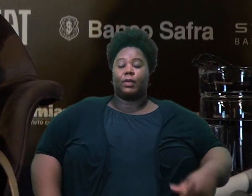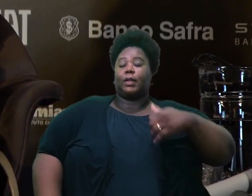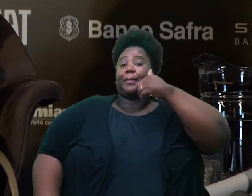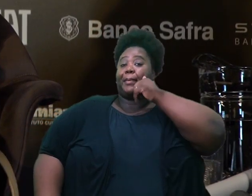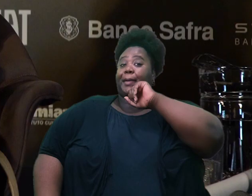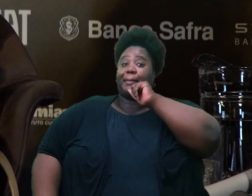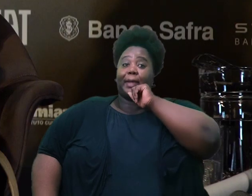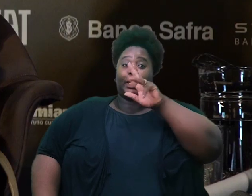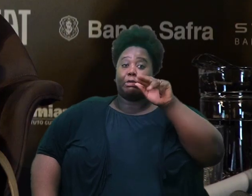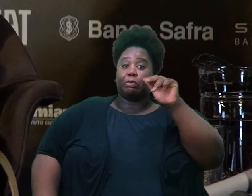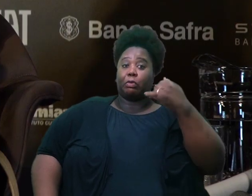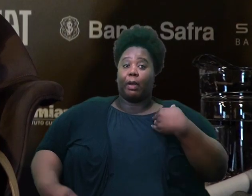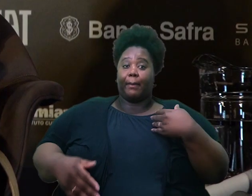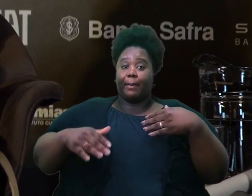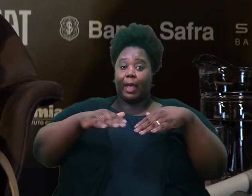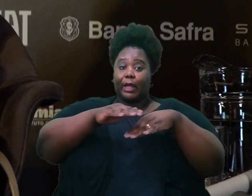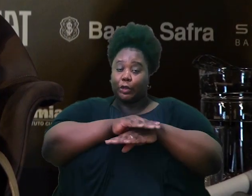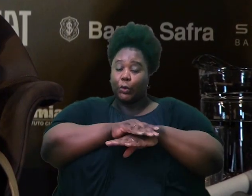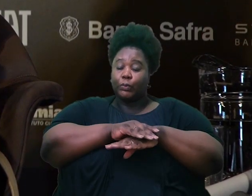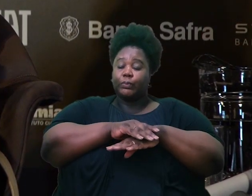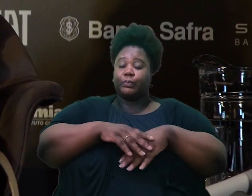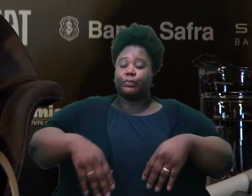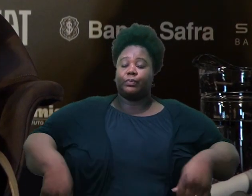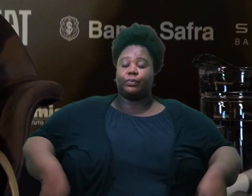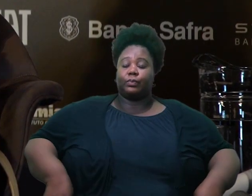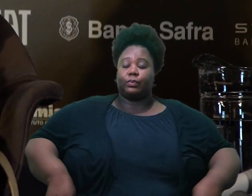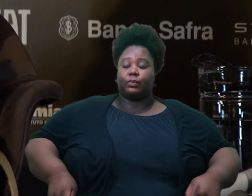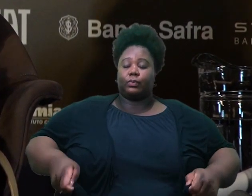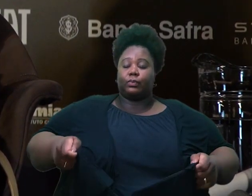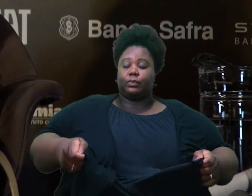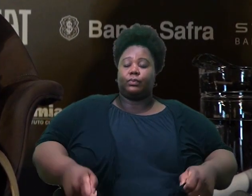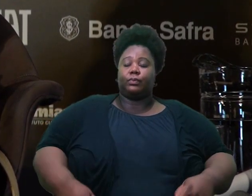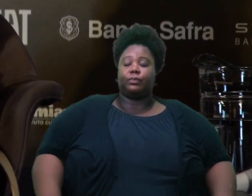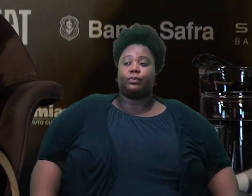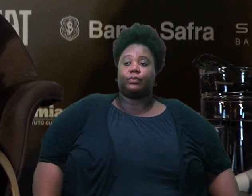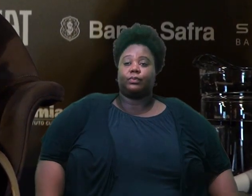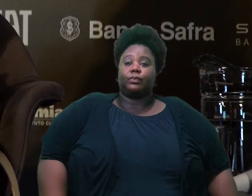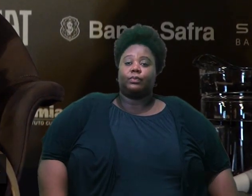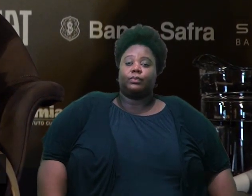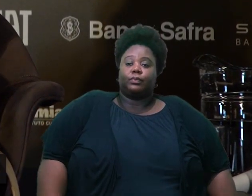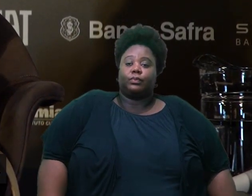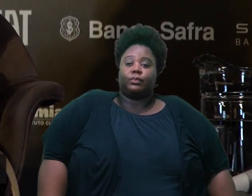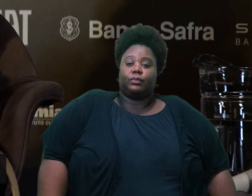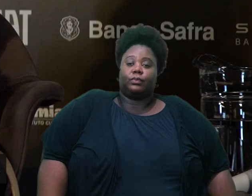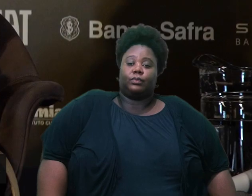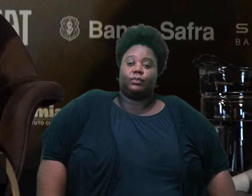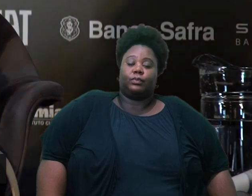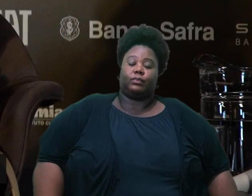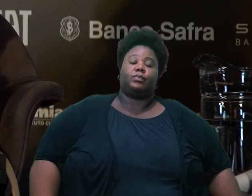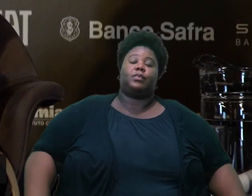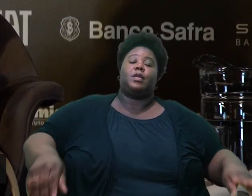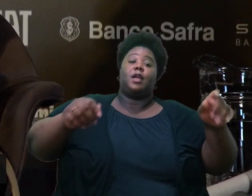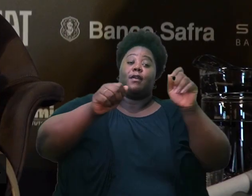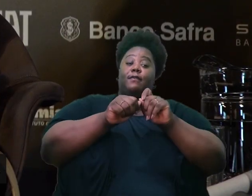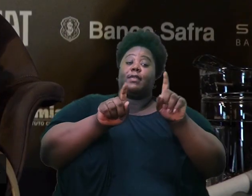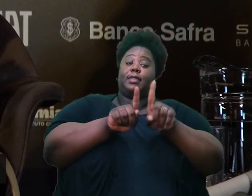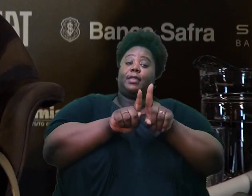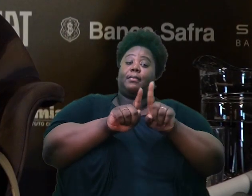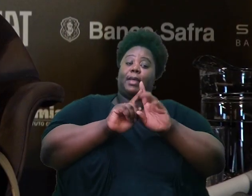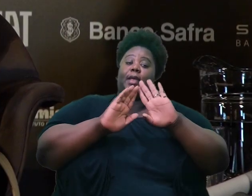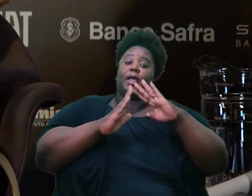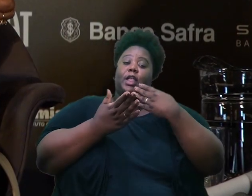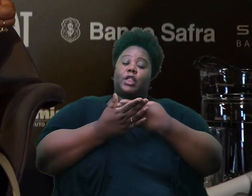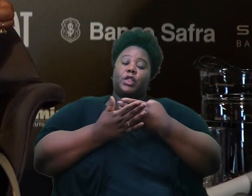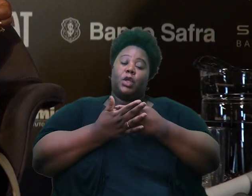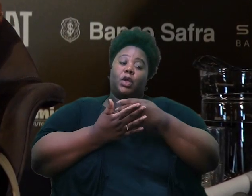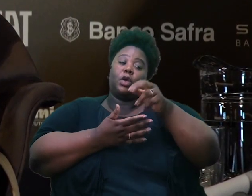cabeça, e ser constituída também pela escola do reinado. Não